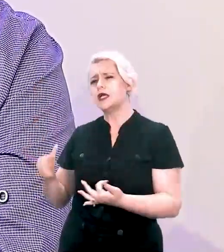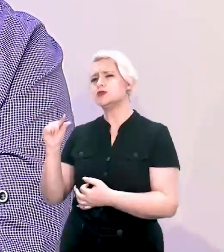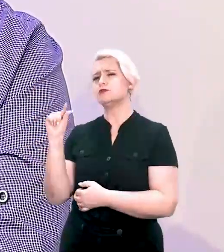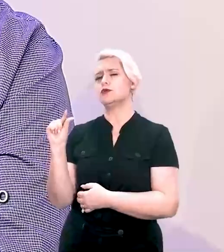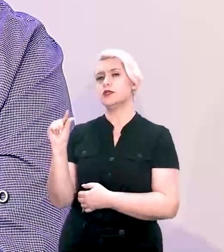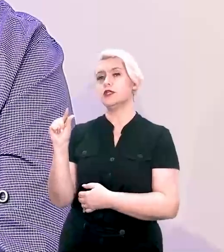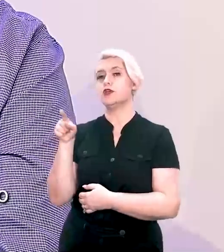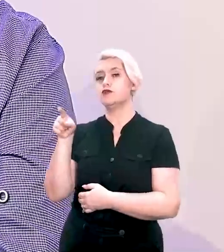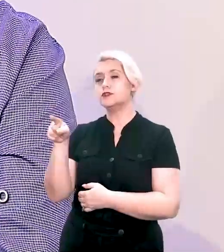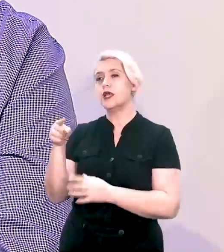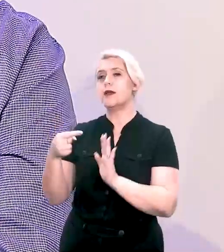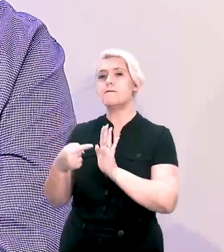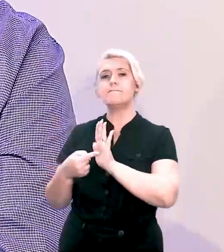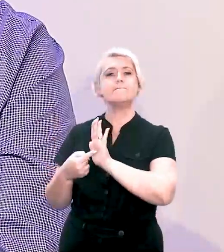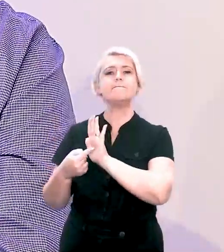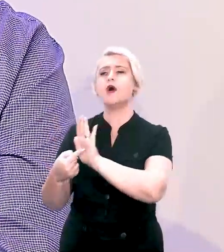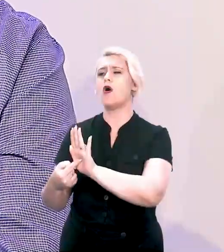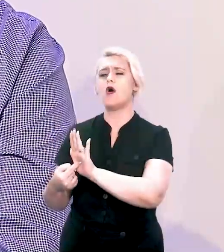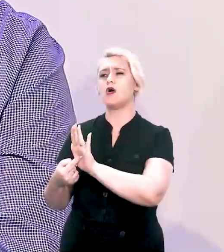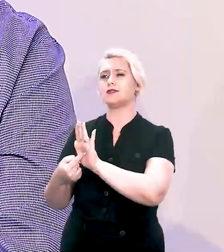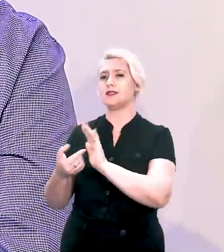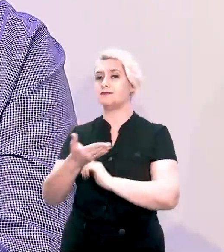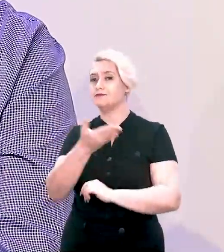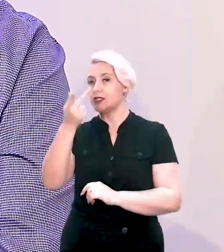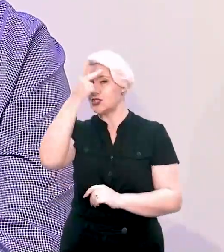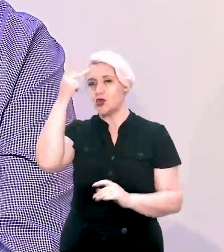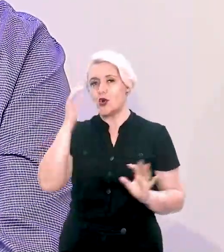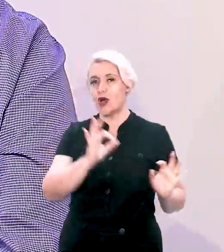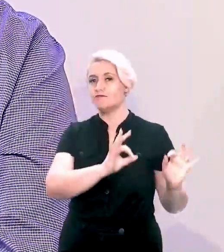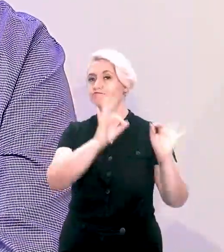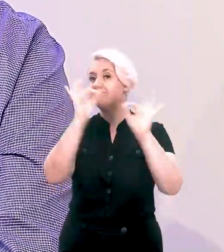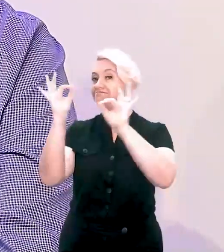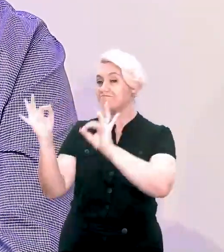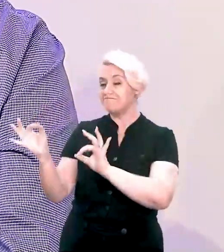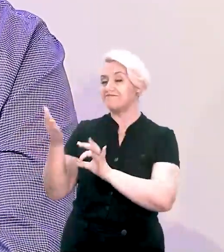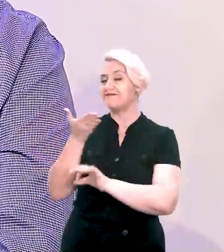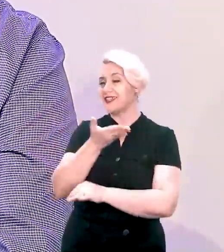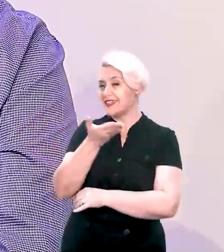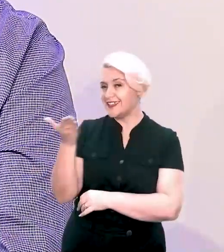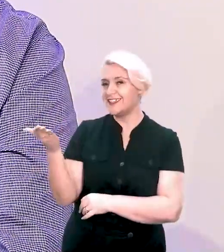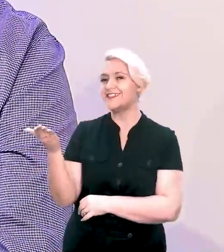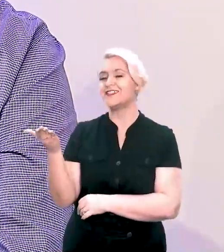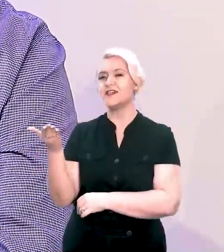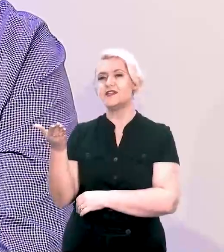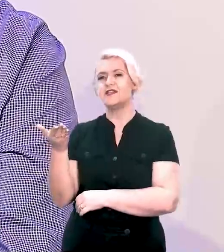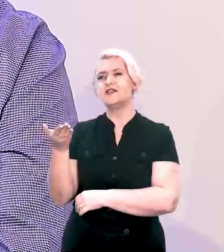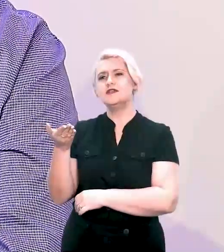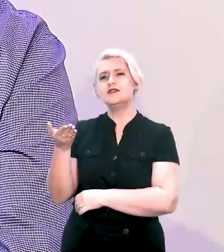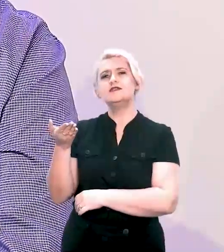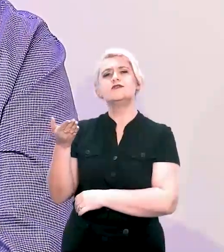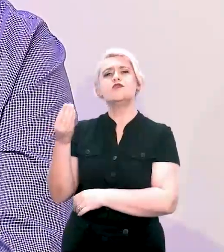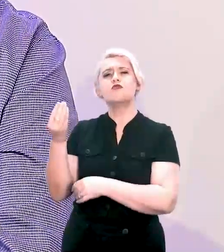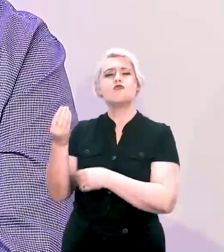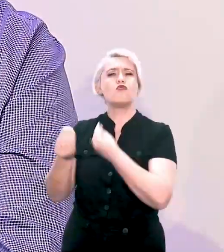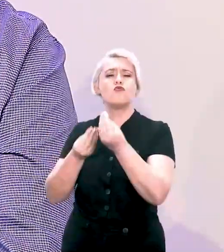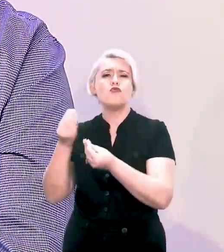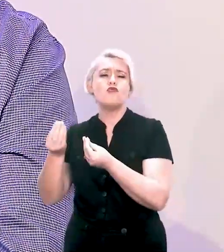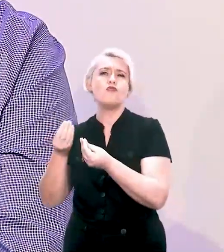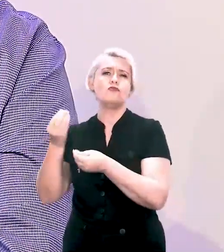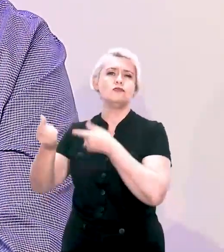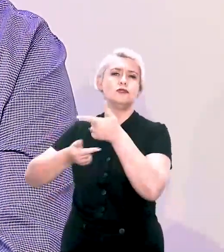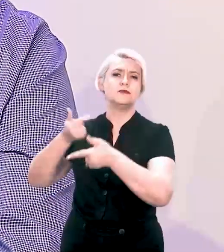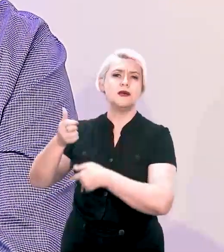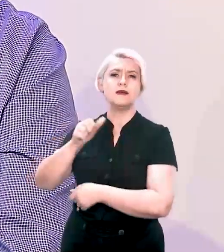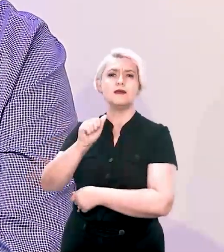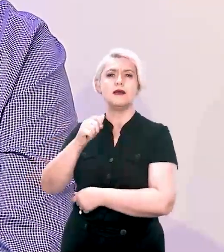você apresentasse aos nossos ouvintes, telespectadores, um pouco do trabalho que a PABB